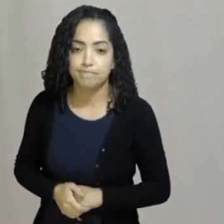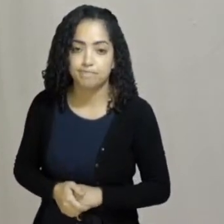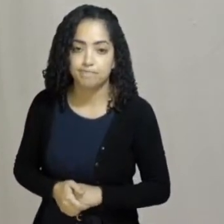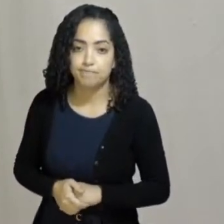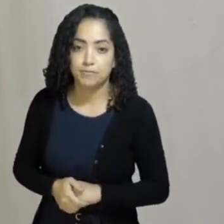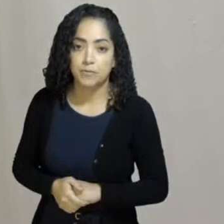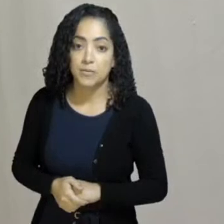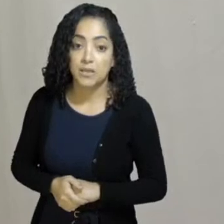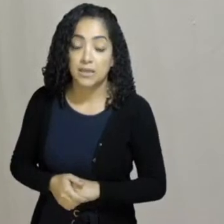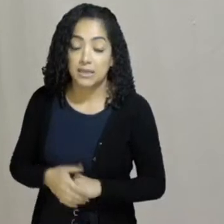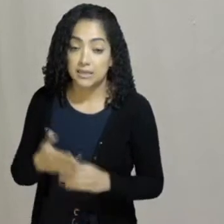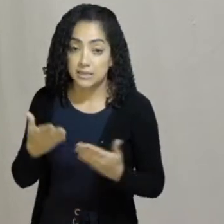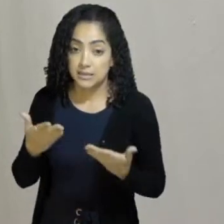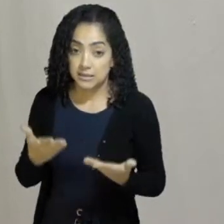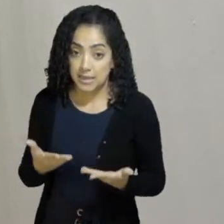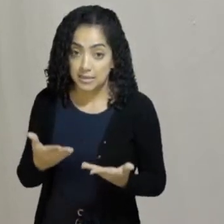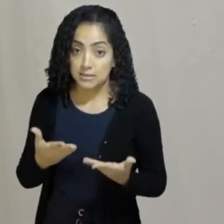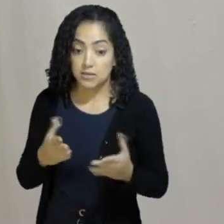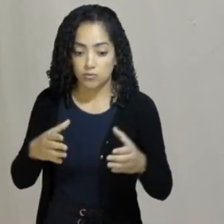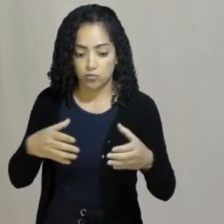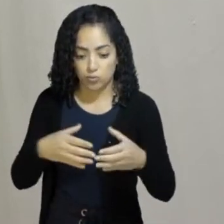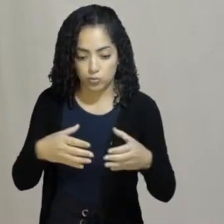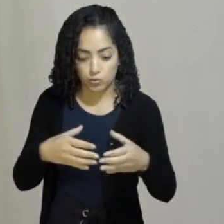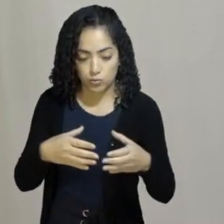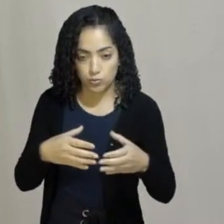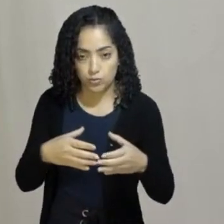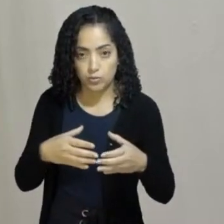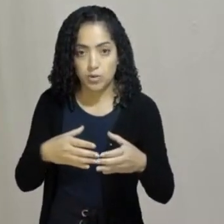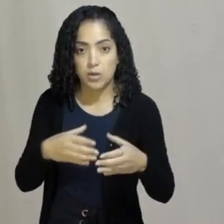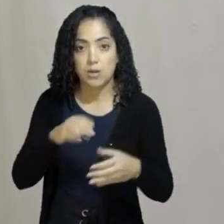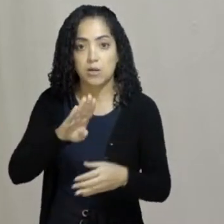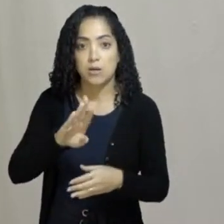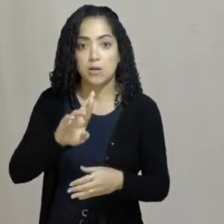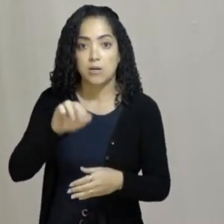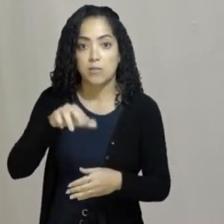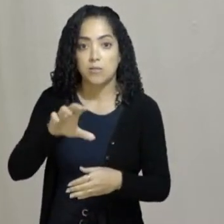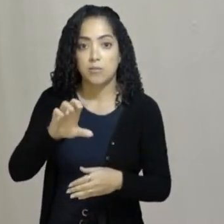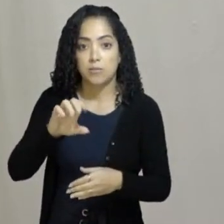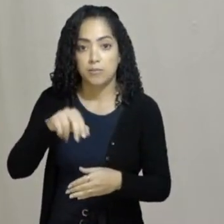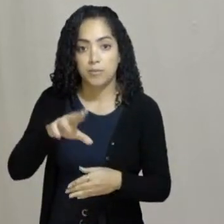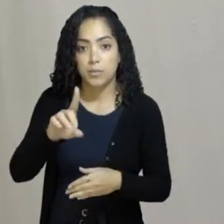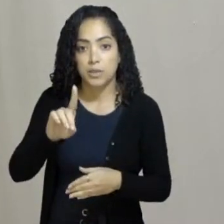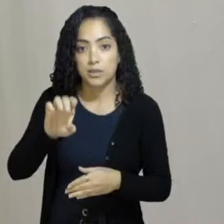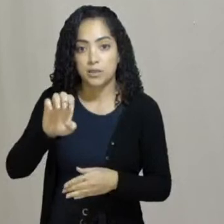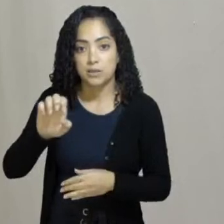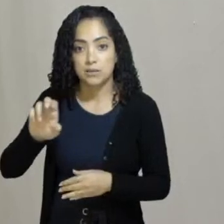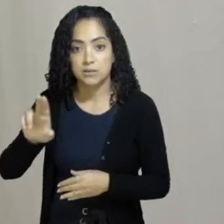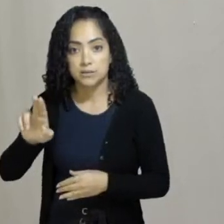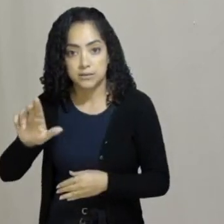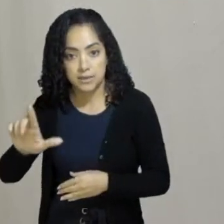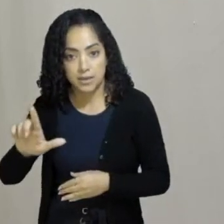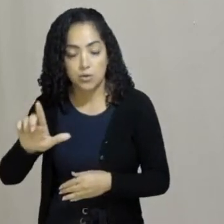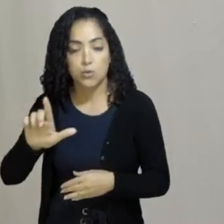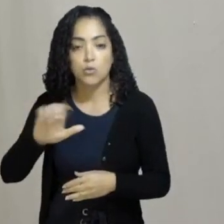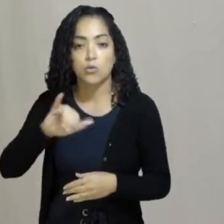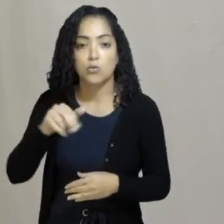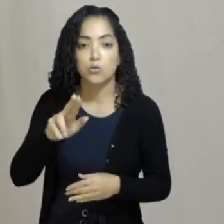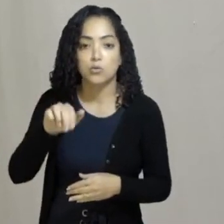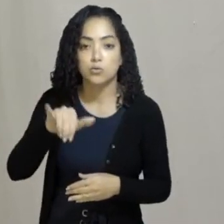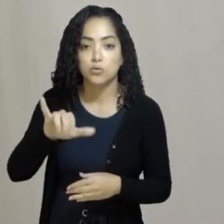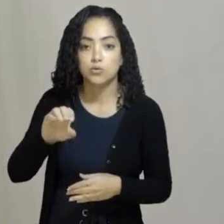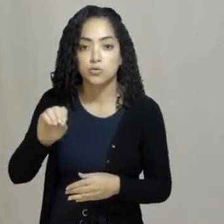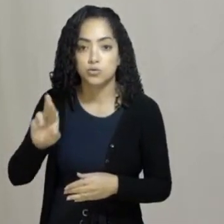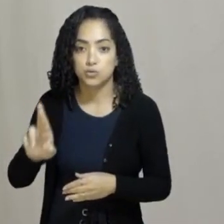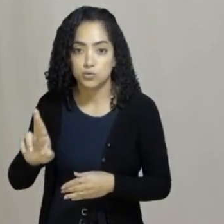e essa comissão ela foi composta pelos vereadores brandel Júnior podemos ocupando o cargo de